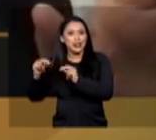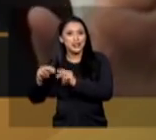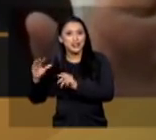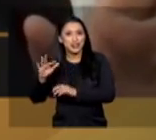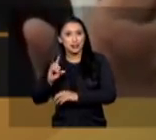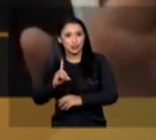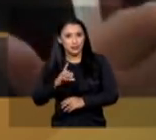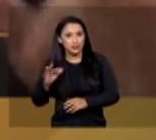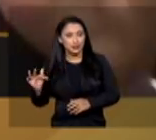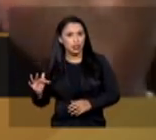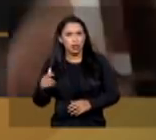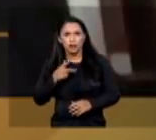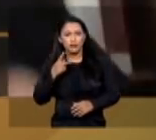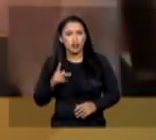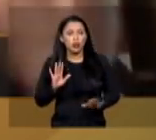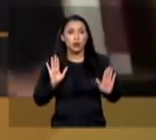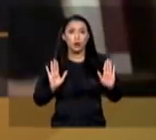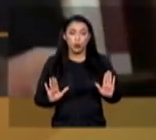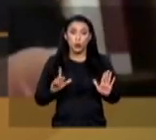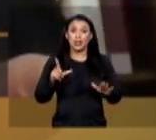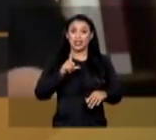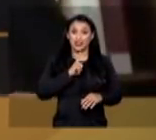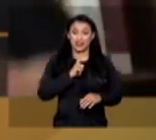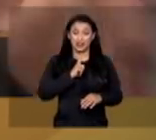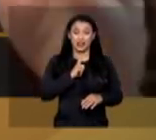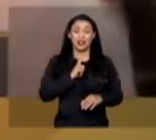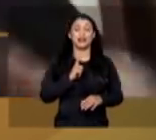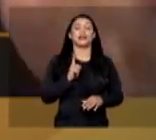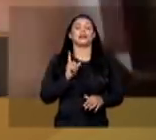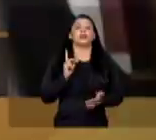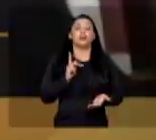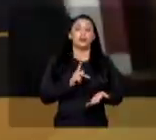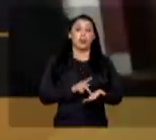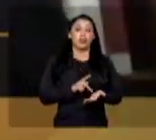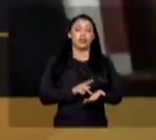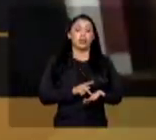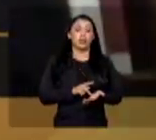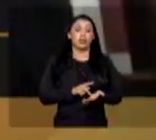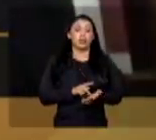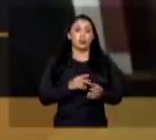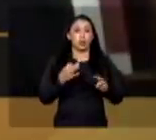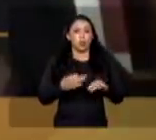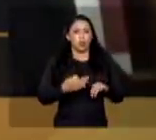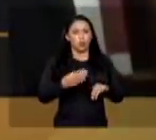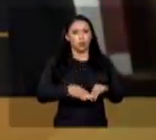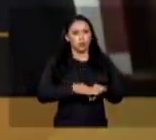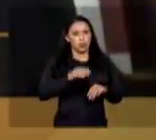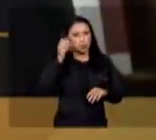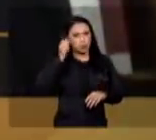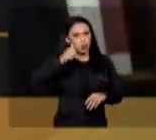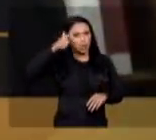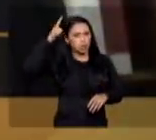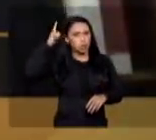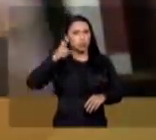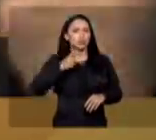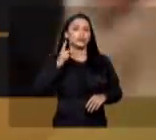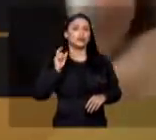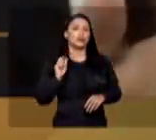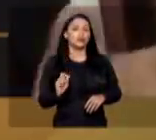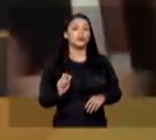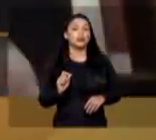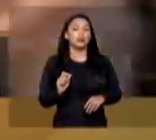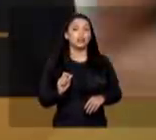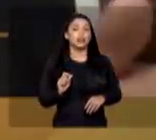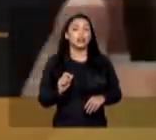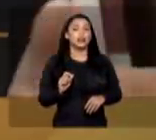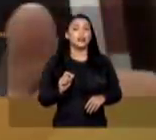Jamais se falou em tratativas. O que existe realmente, como bem observou o ministro Alexandre de Moraes, o que existe